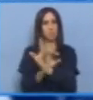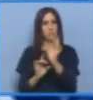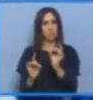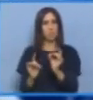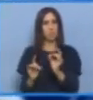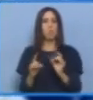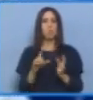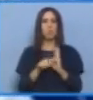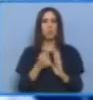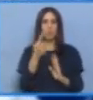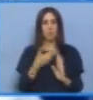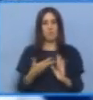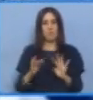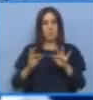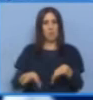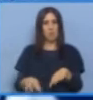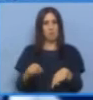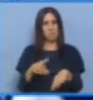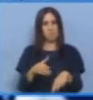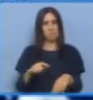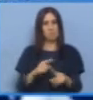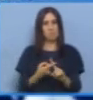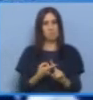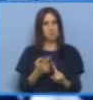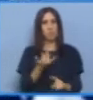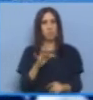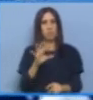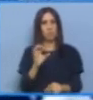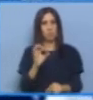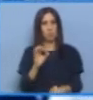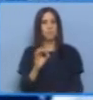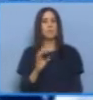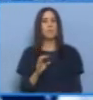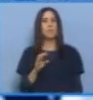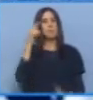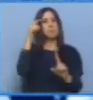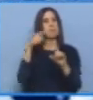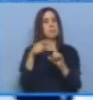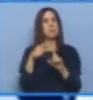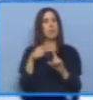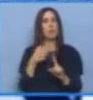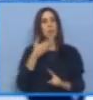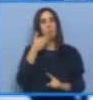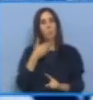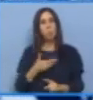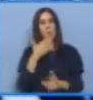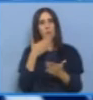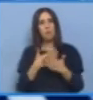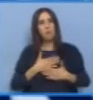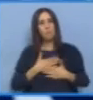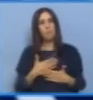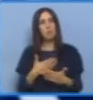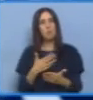em concreto, que termina agora no final deste ano, 2018, que visa o reconhecimento das competências geradas pelo